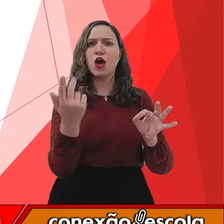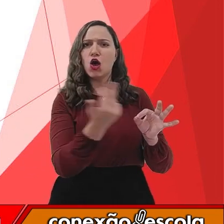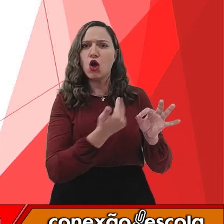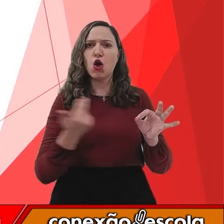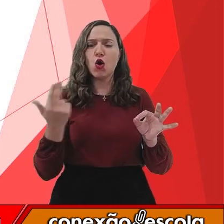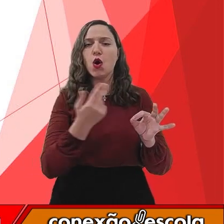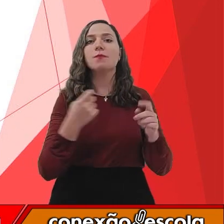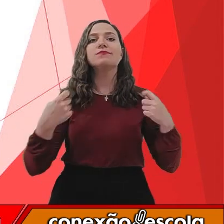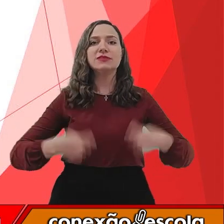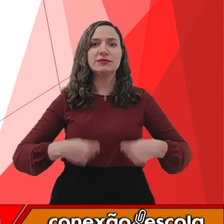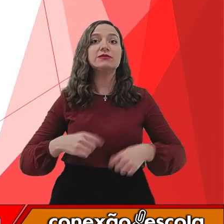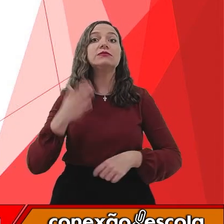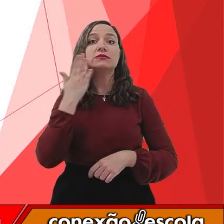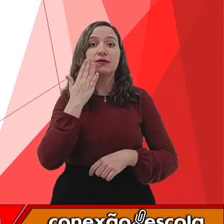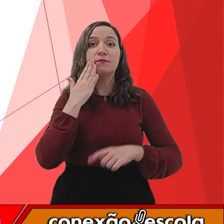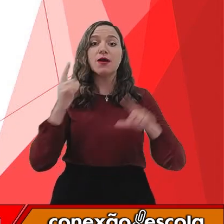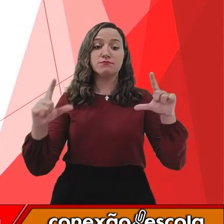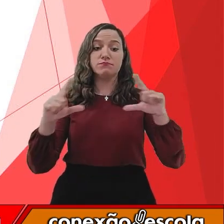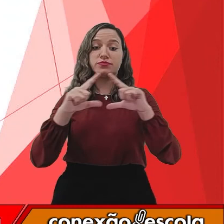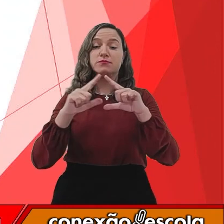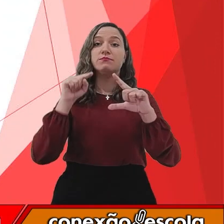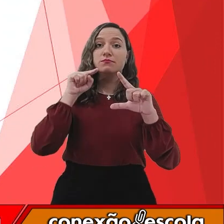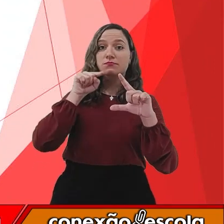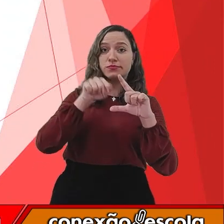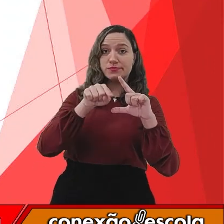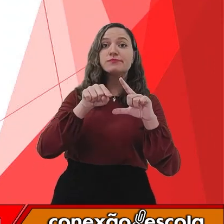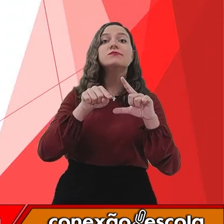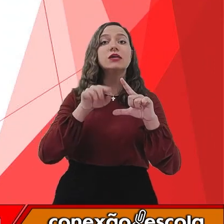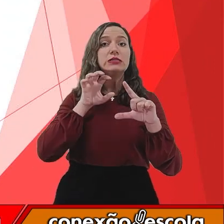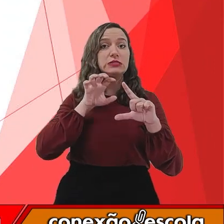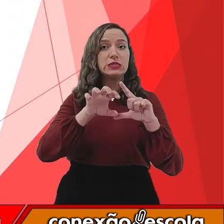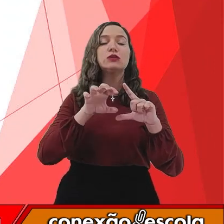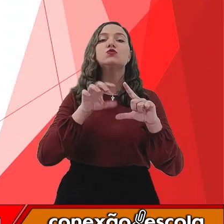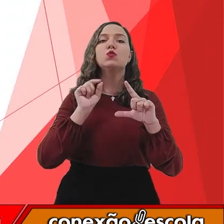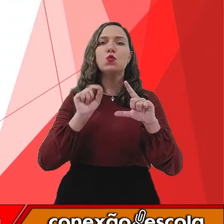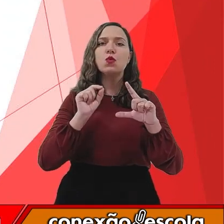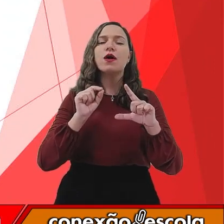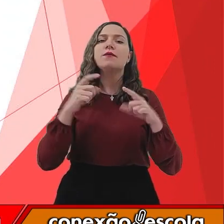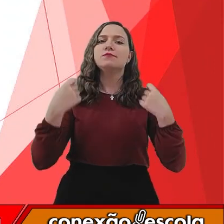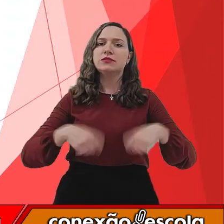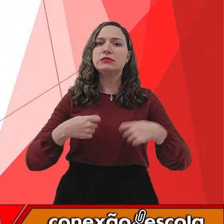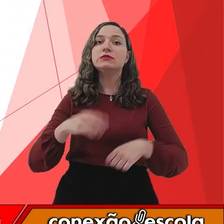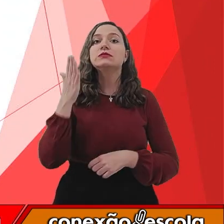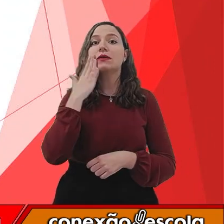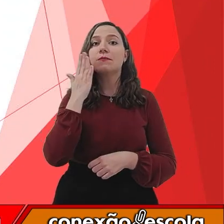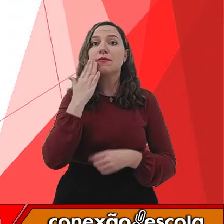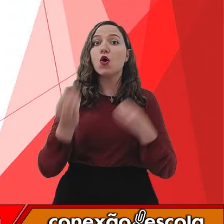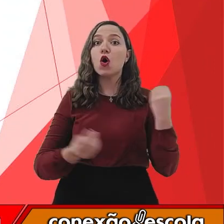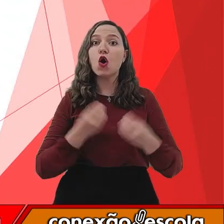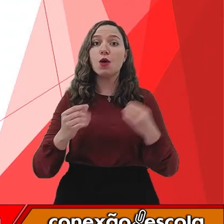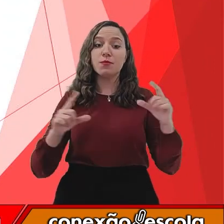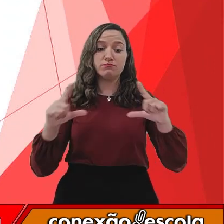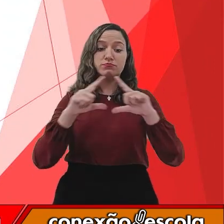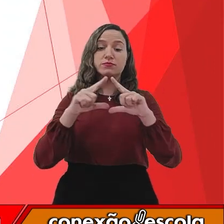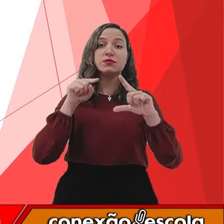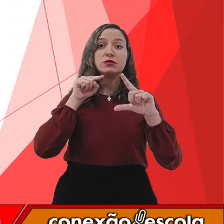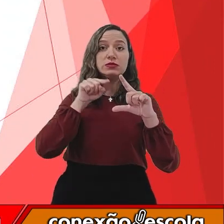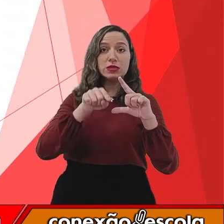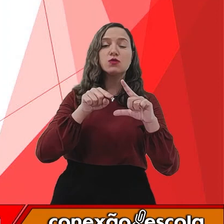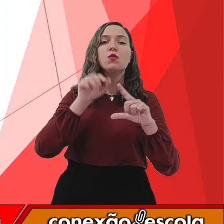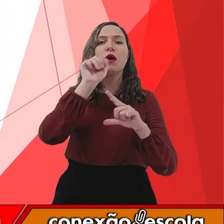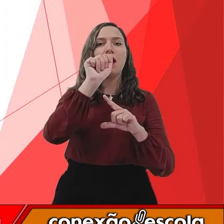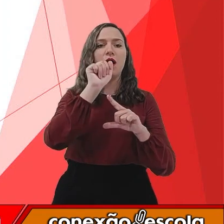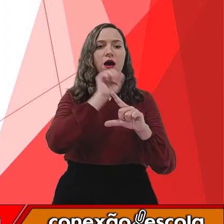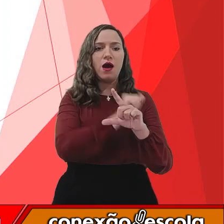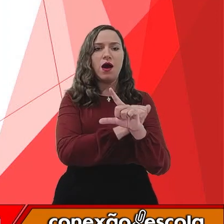de circuncentro. Então, para que o poço fique no centro, é necessário determinar o circuncentro dos pontos